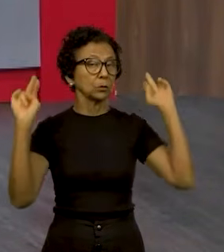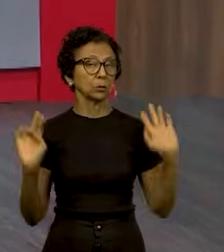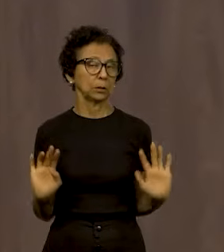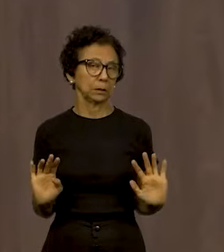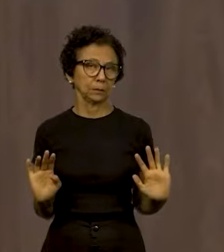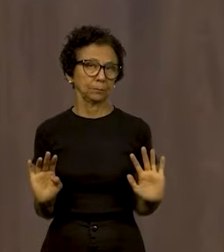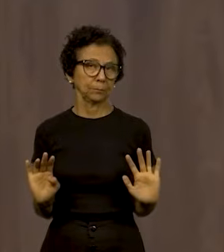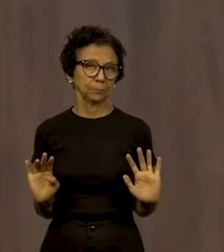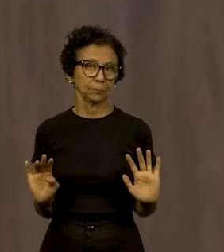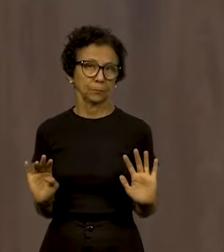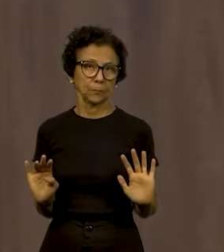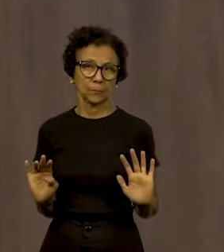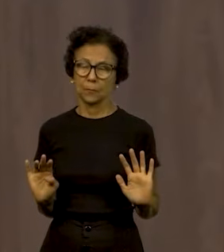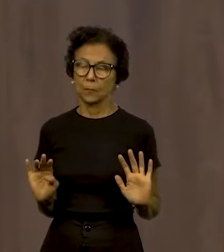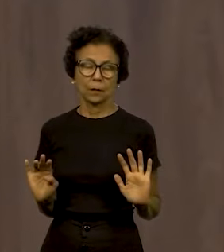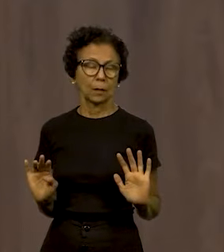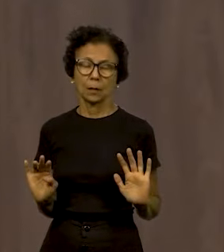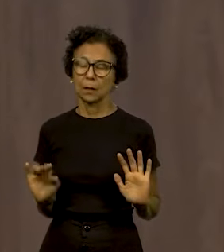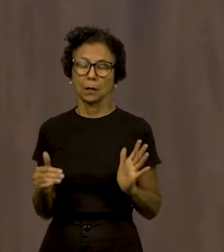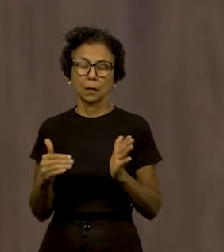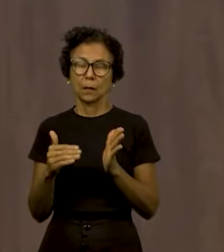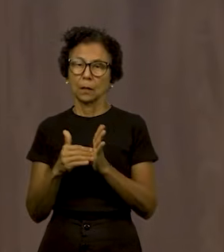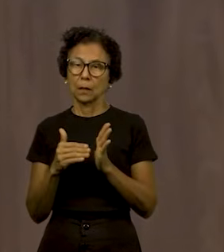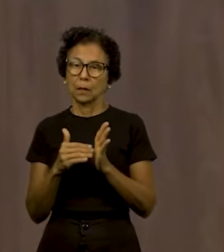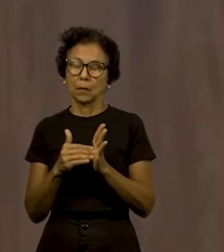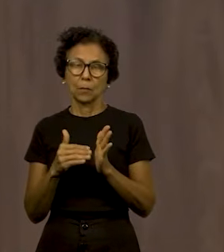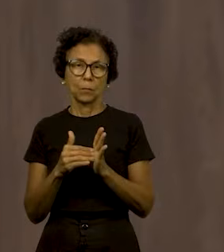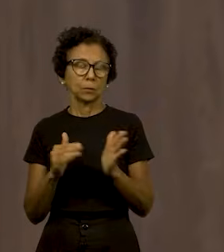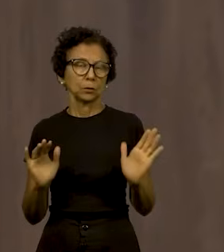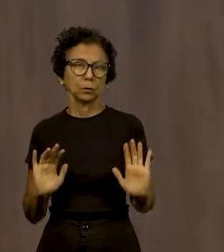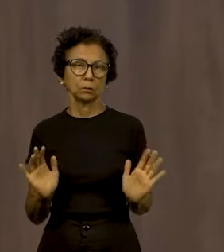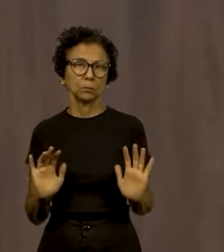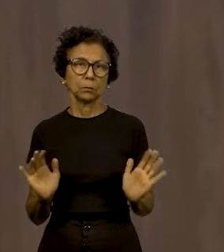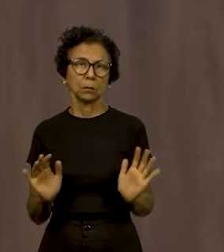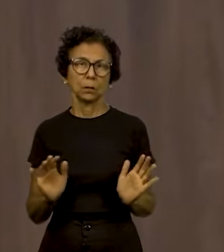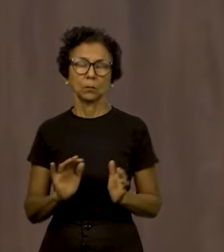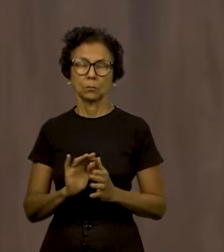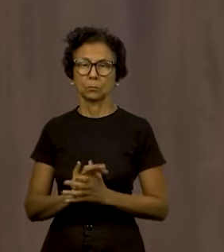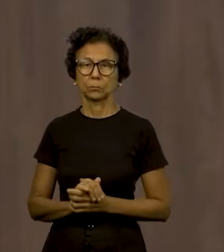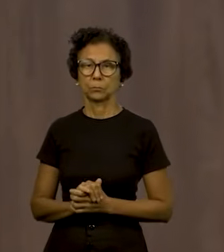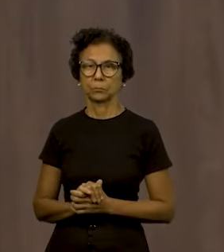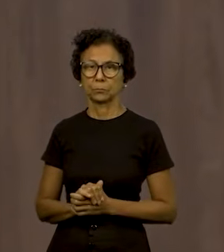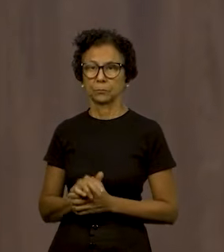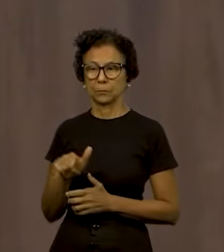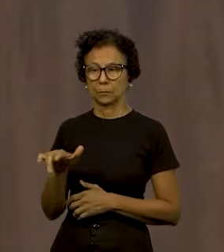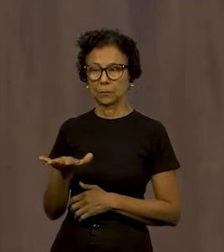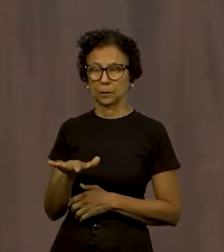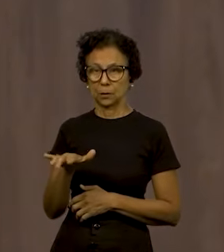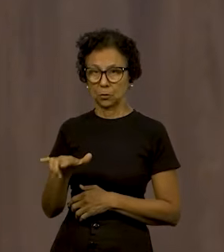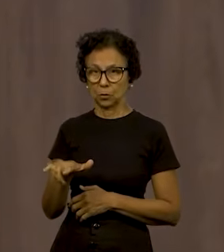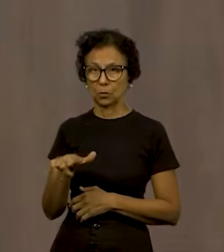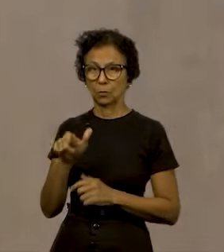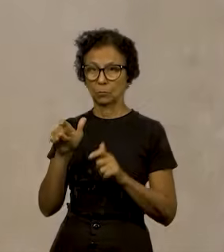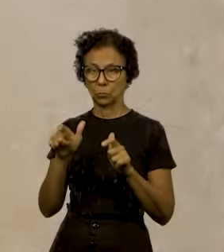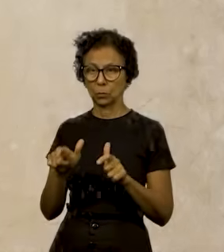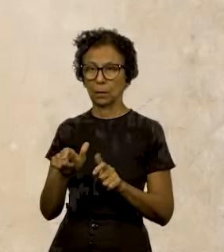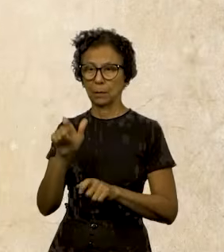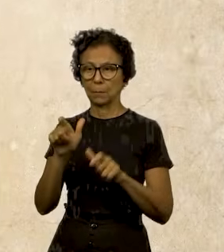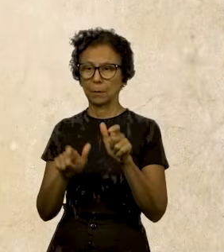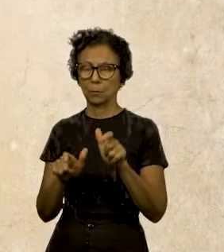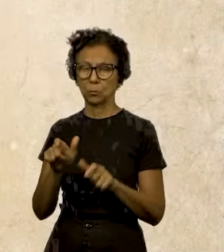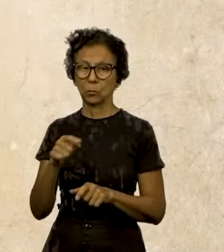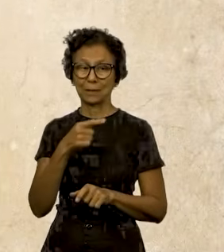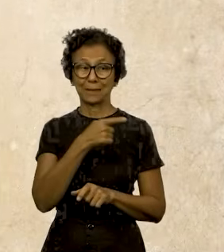não impediu o sinédrio, mas ele colocou no sinédrio pessoas de confiança dele, então ele mudou